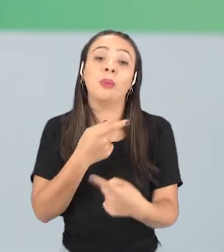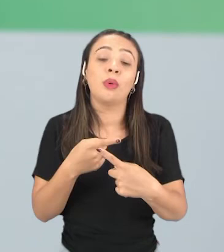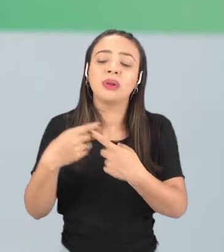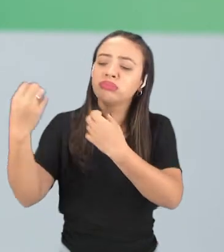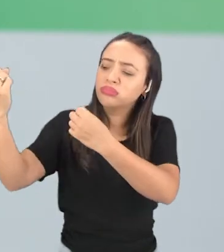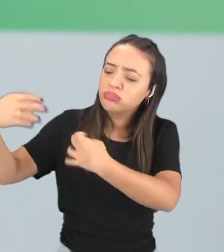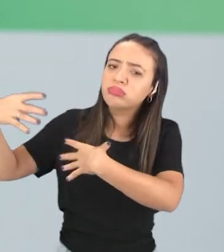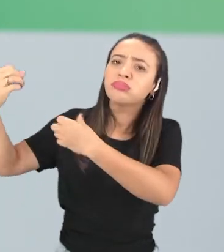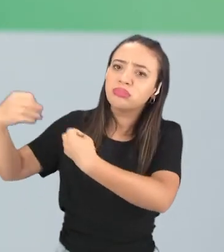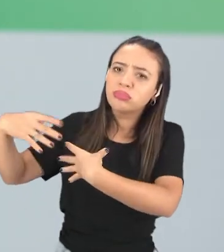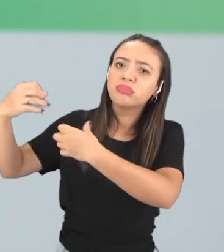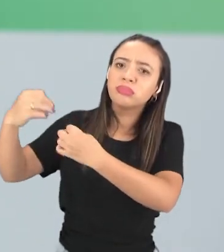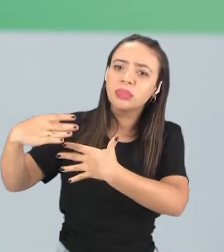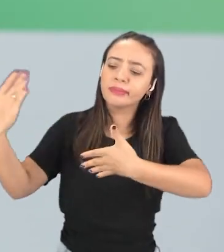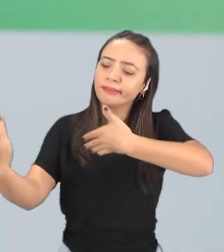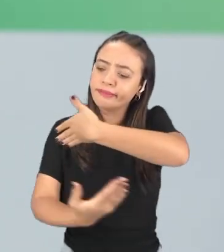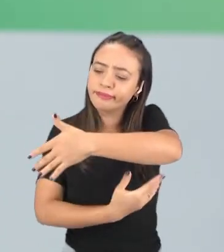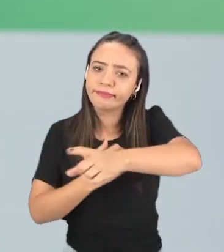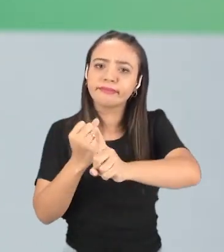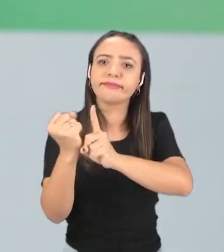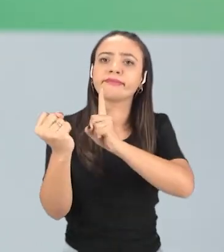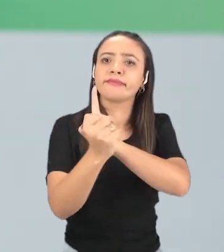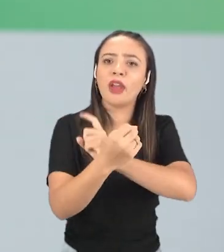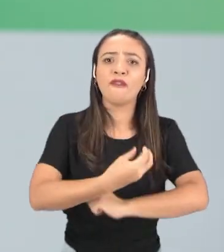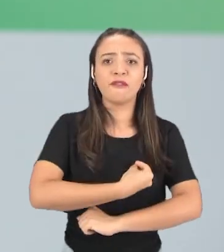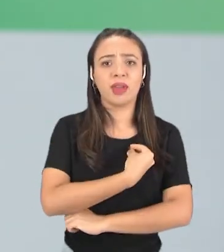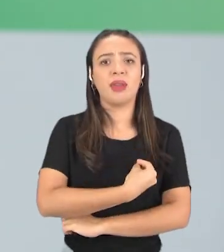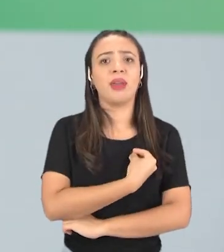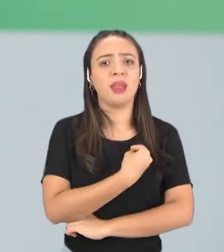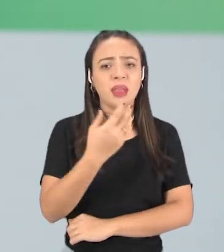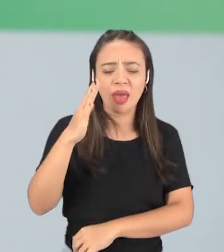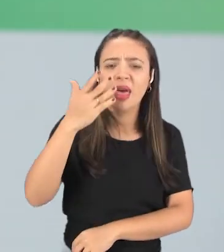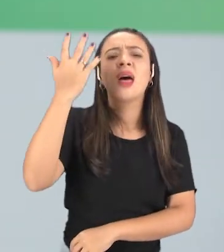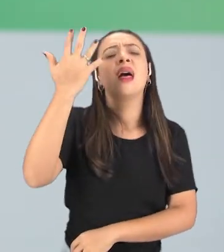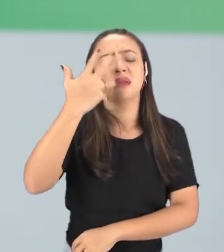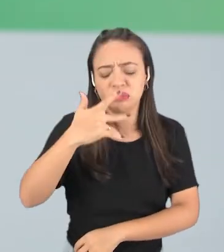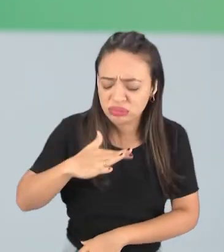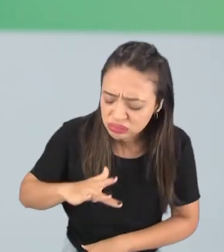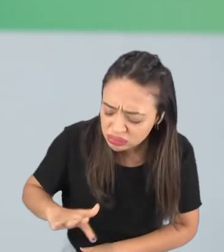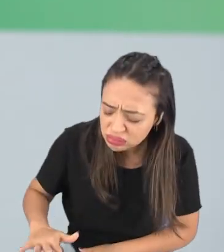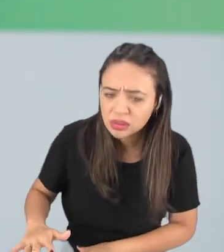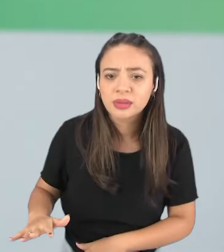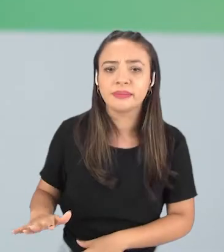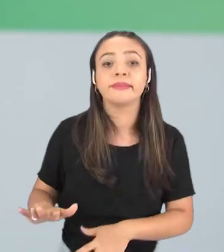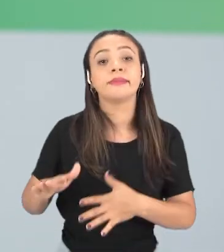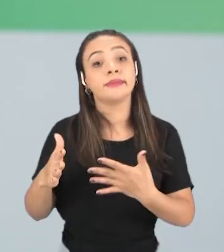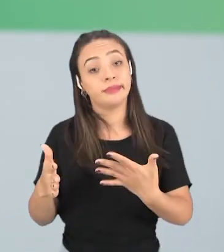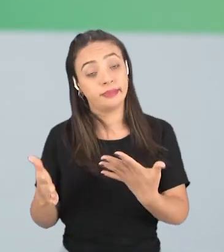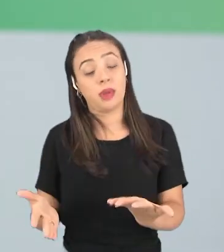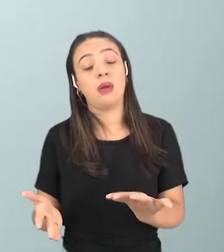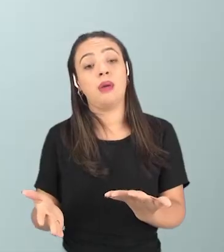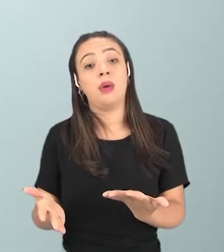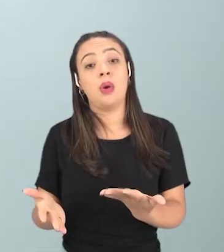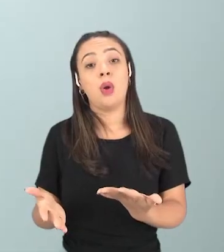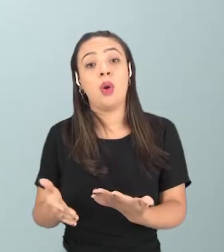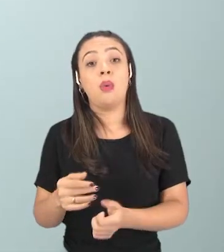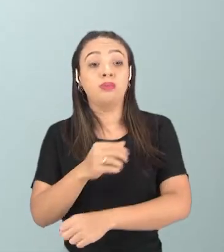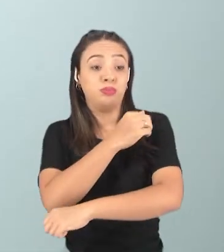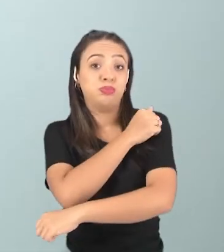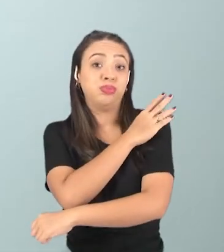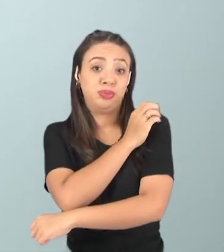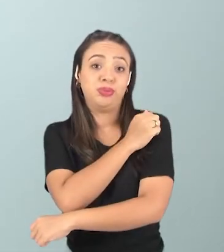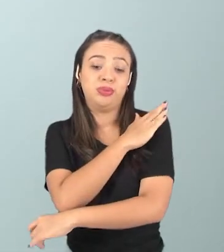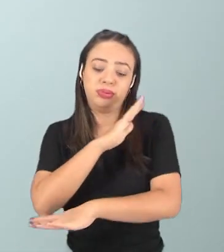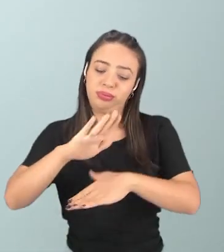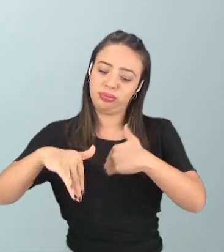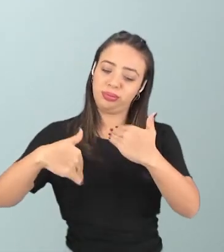nas nossas relações sociais, no dia a dia, na infância, e aquele preconceito ele vai se constituindo no